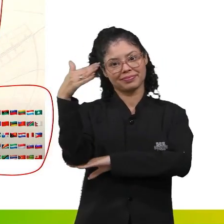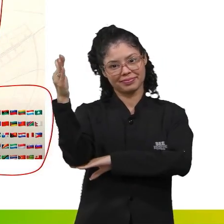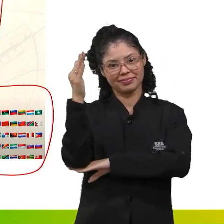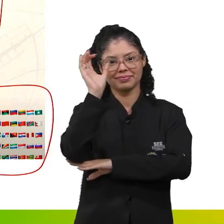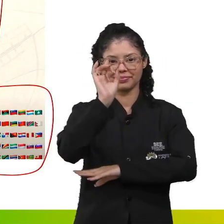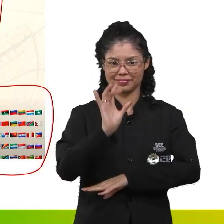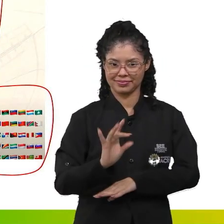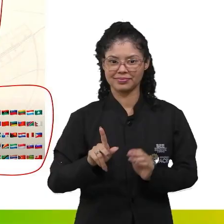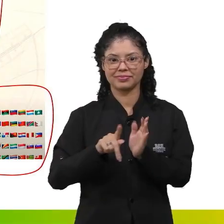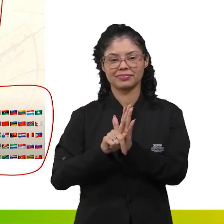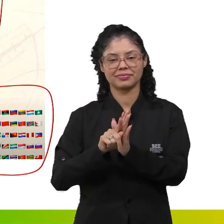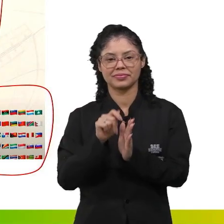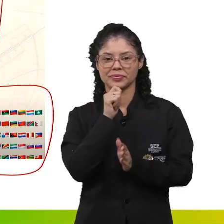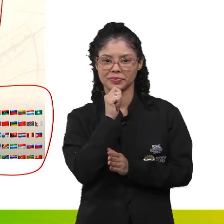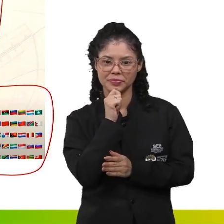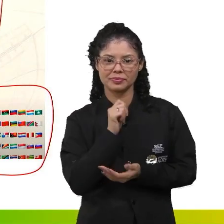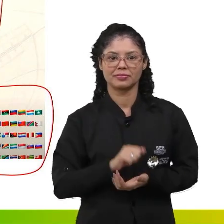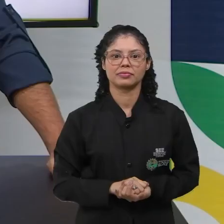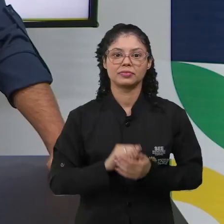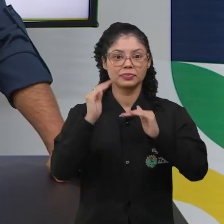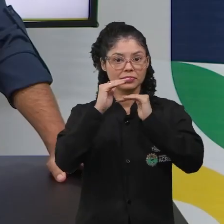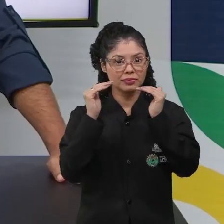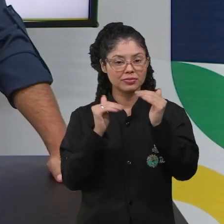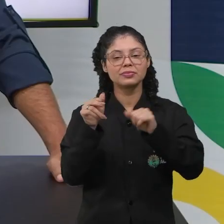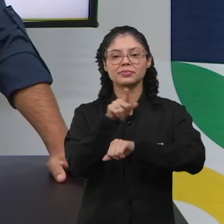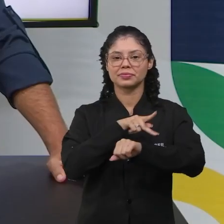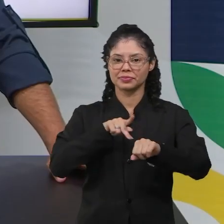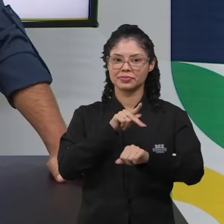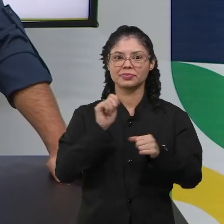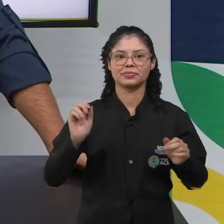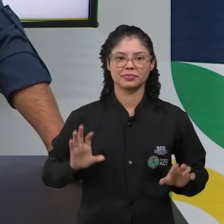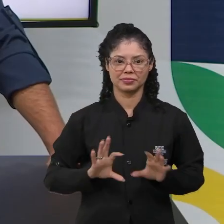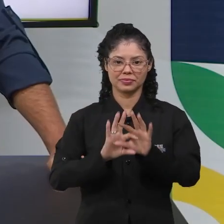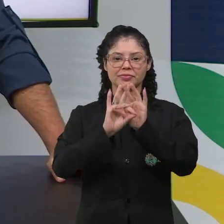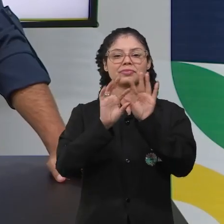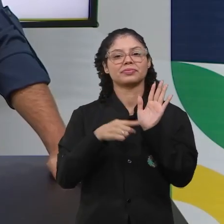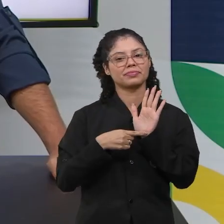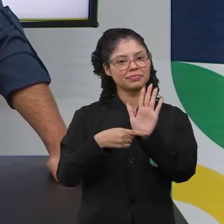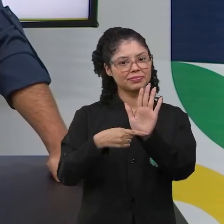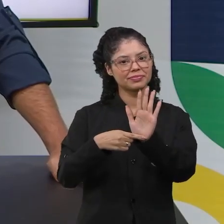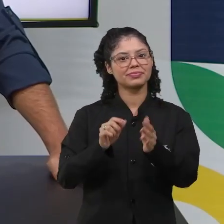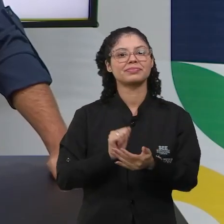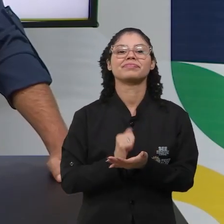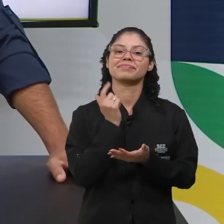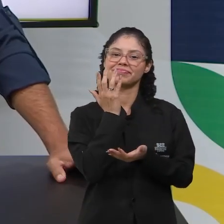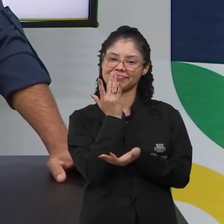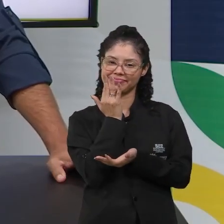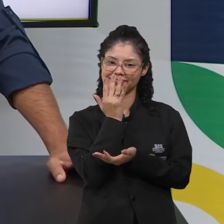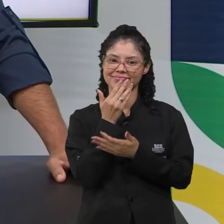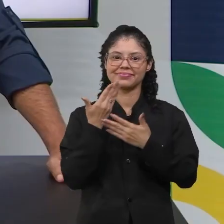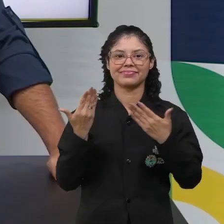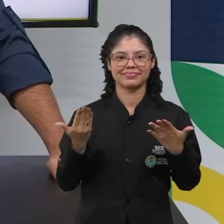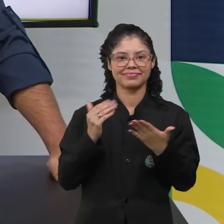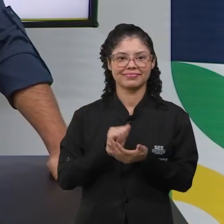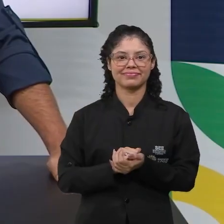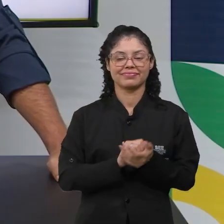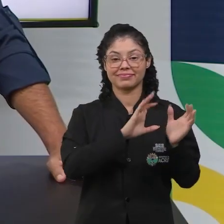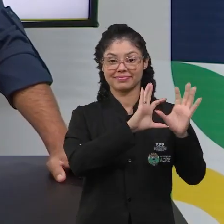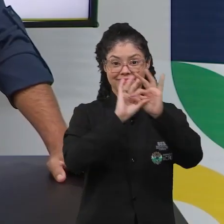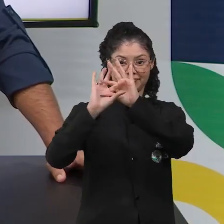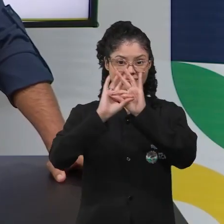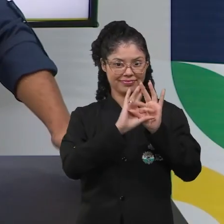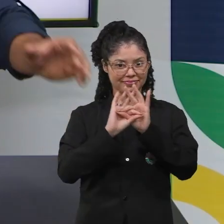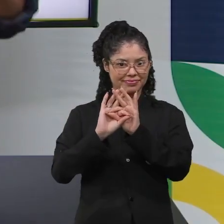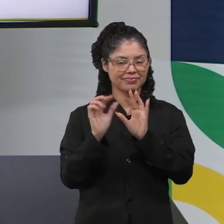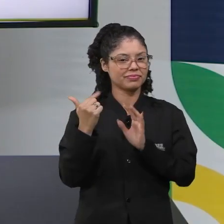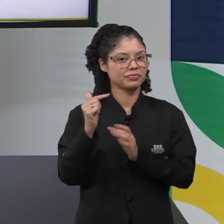de cada um desses países. Ou seja, todos os países estão representados nessas cores dos anéis olímpicos.